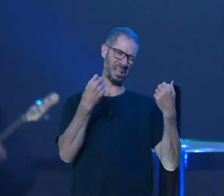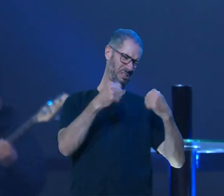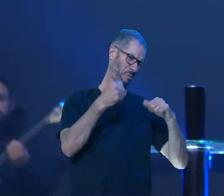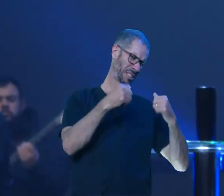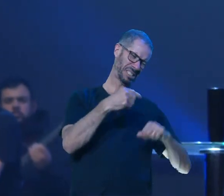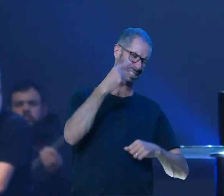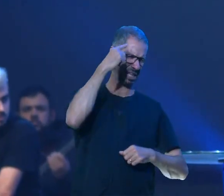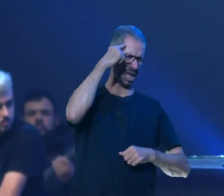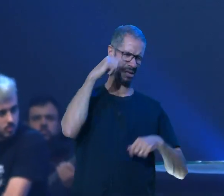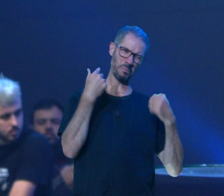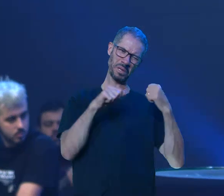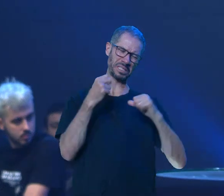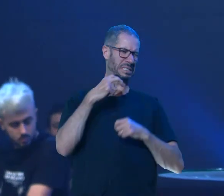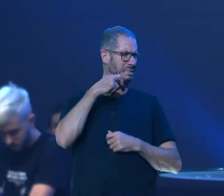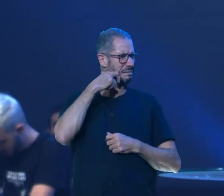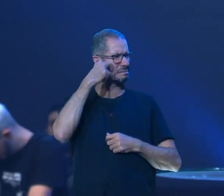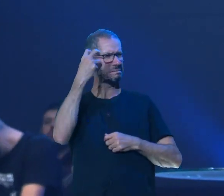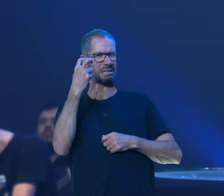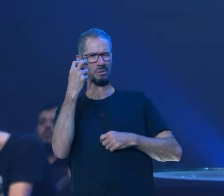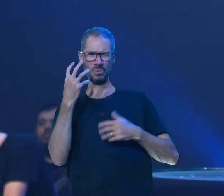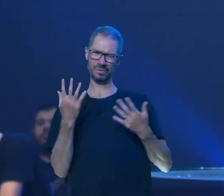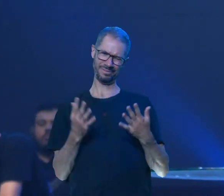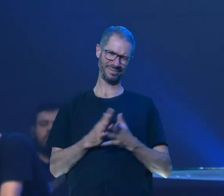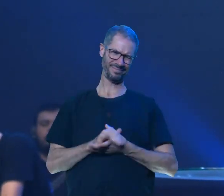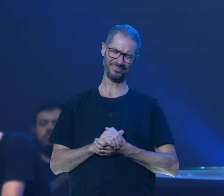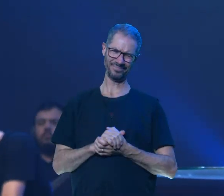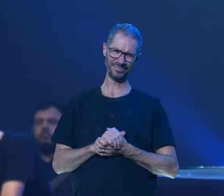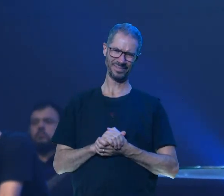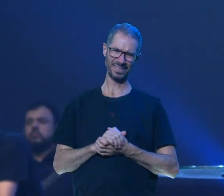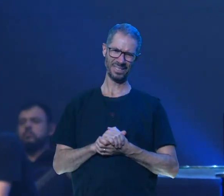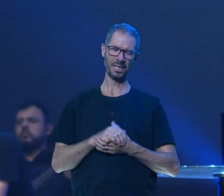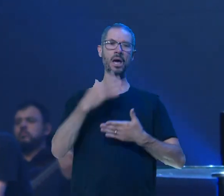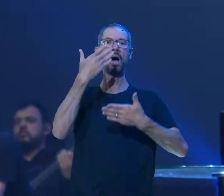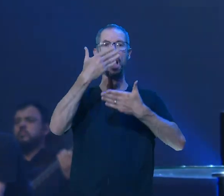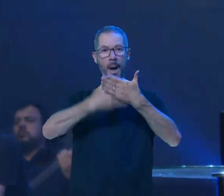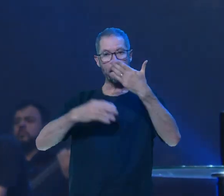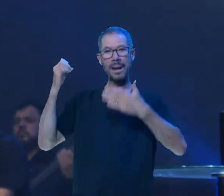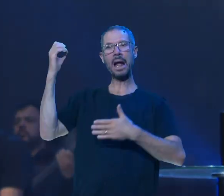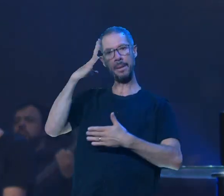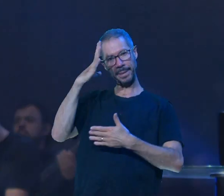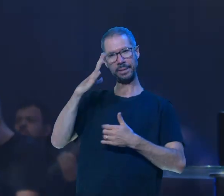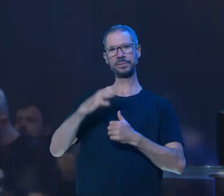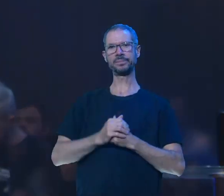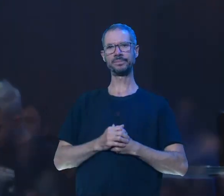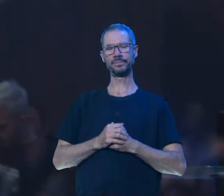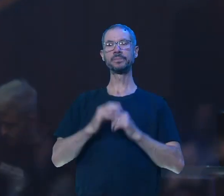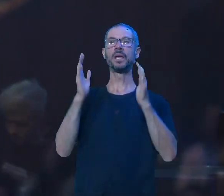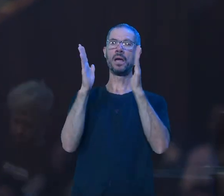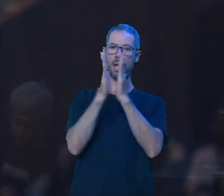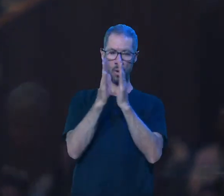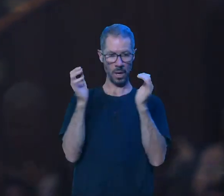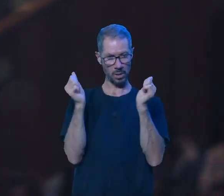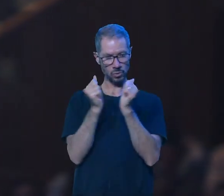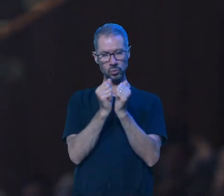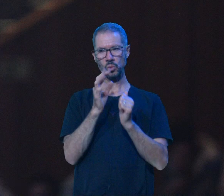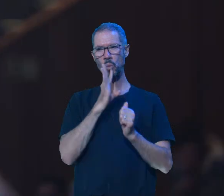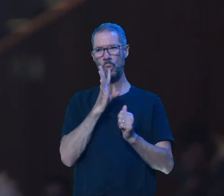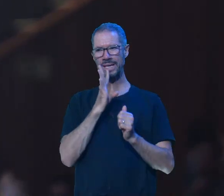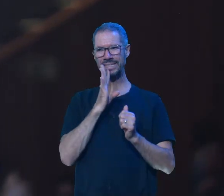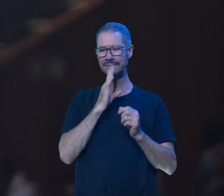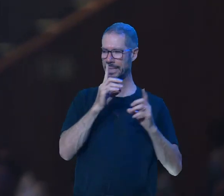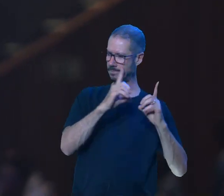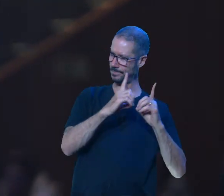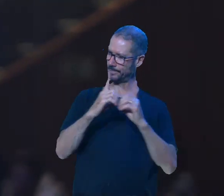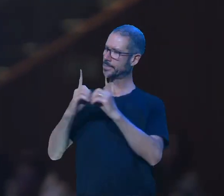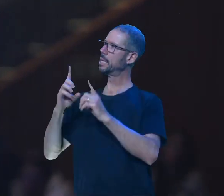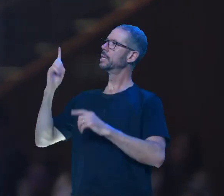precisa, deu uma vergonha. Você vai perder a bênção, meu irmão. A gente quer orar com você, te conhecer e te ajudar na caminhada.